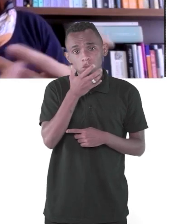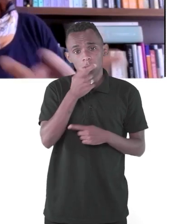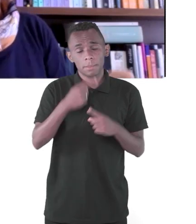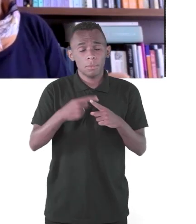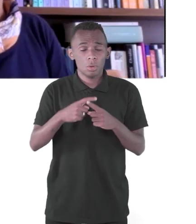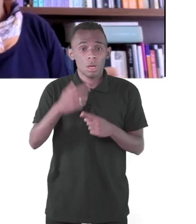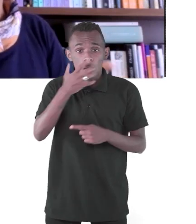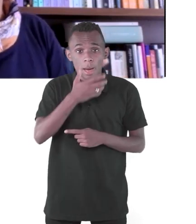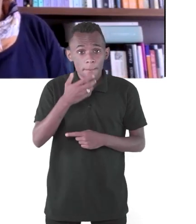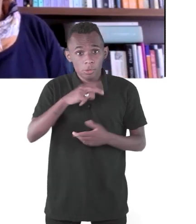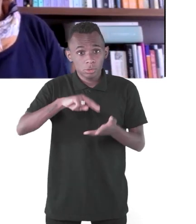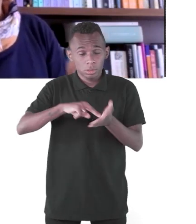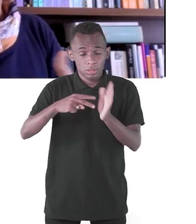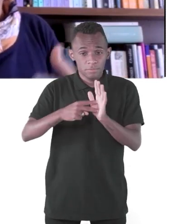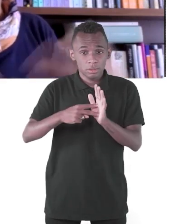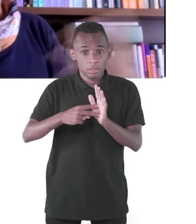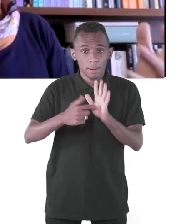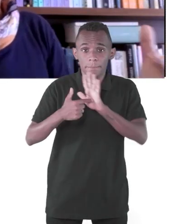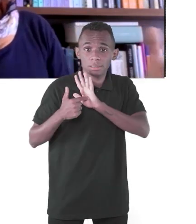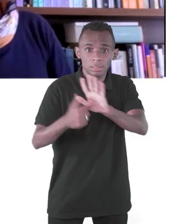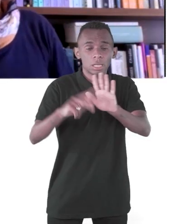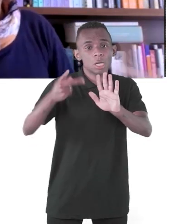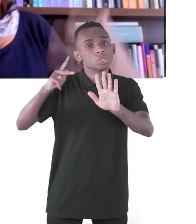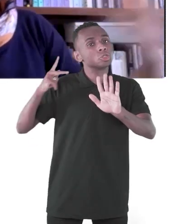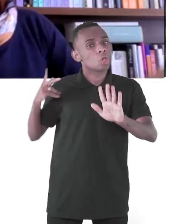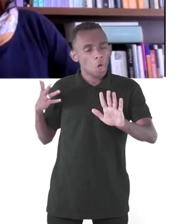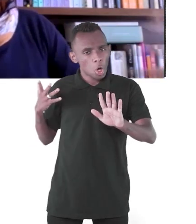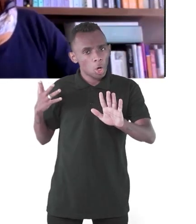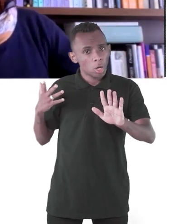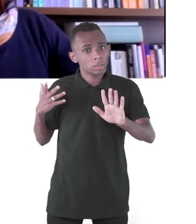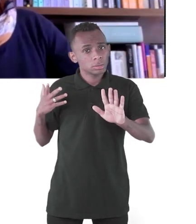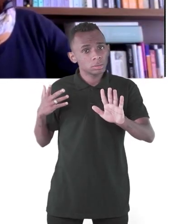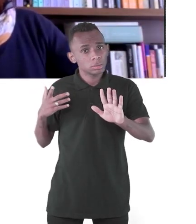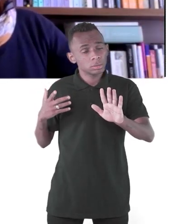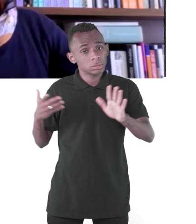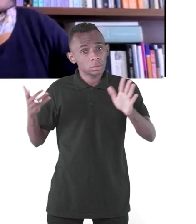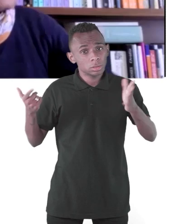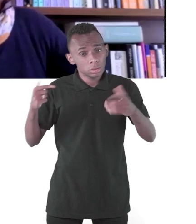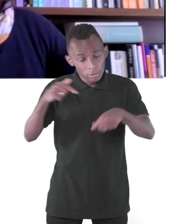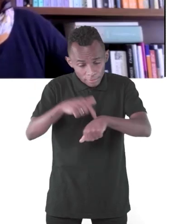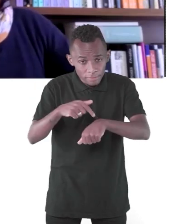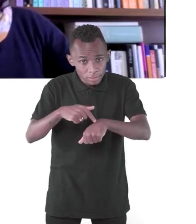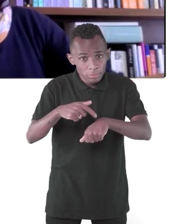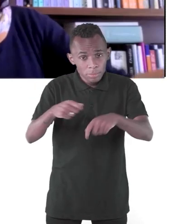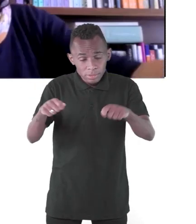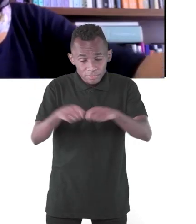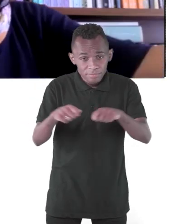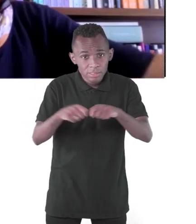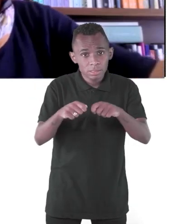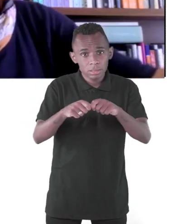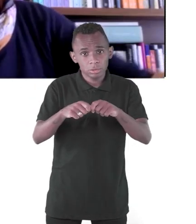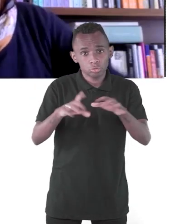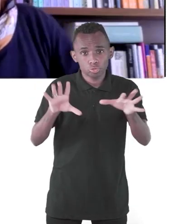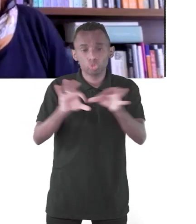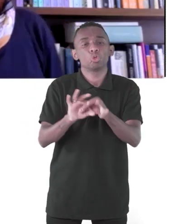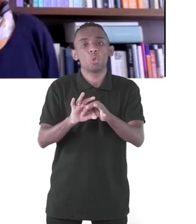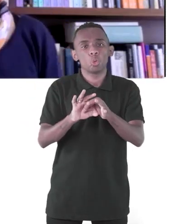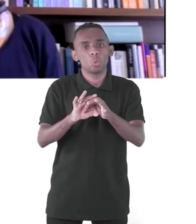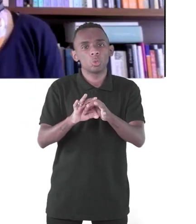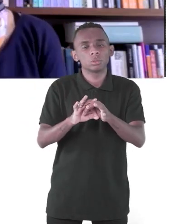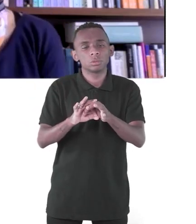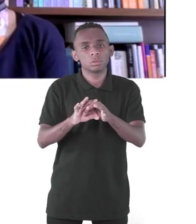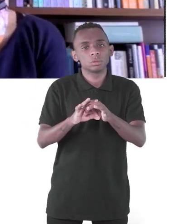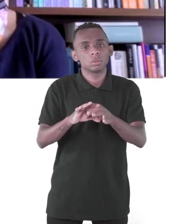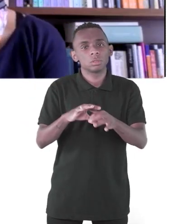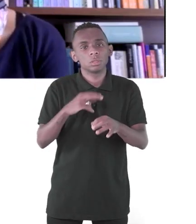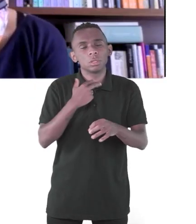aqui, conta histórias. E a história está sendo feita ali, ao mesmo tempo em que a música está sendo feita. E